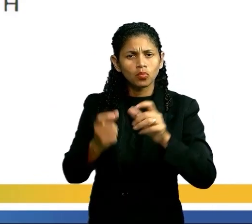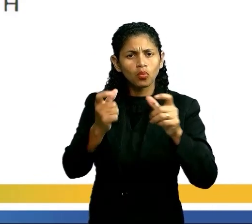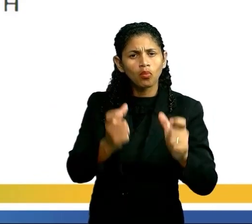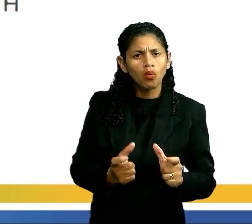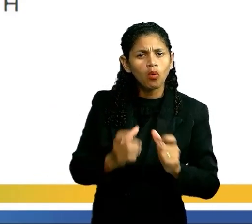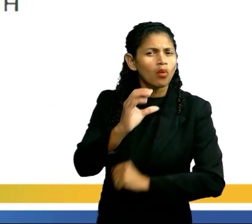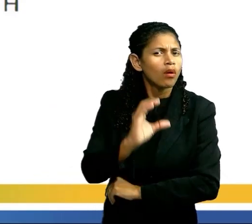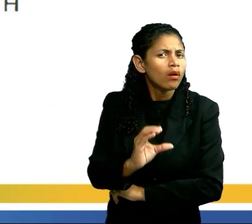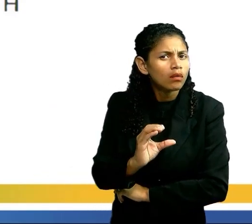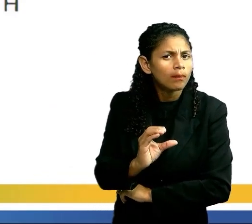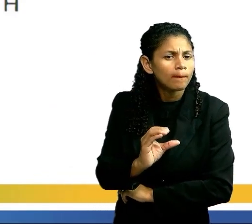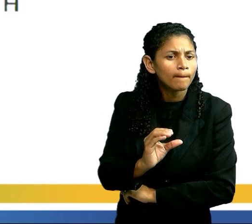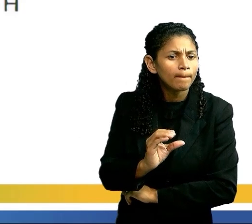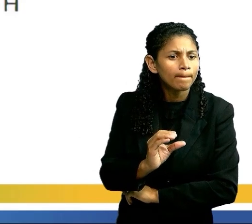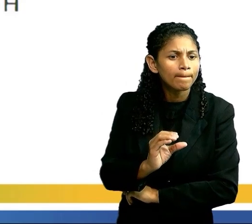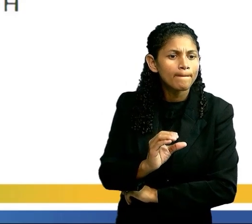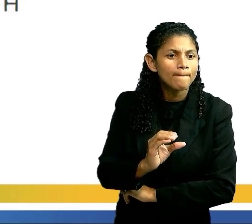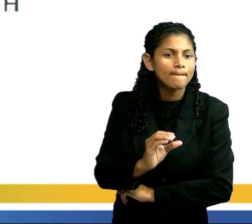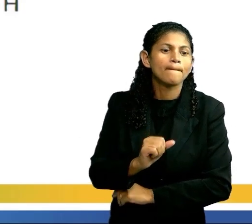carbonos?